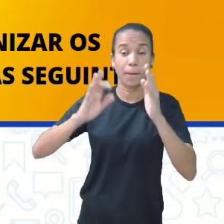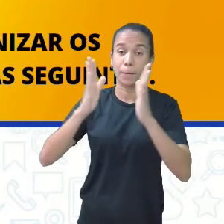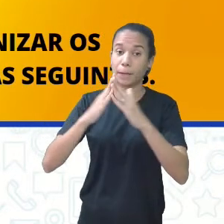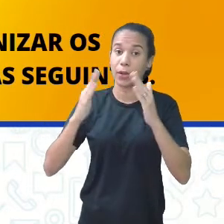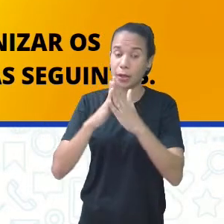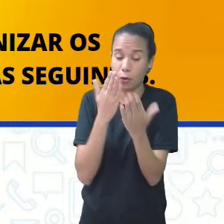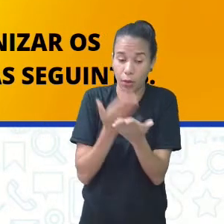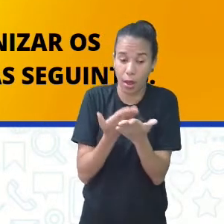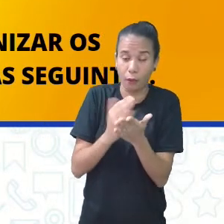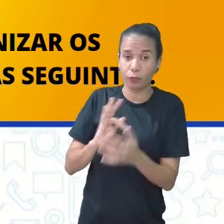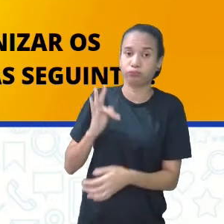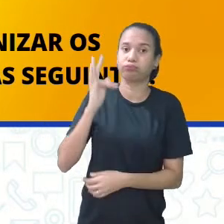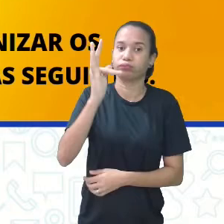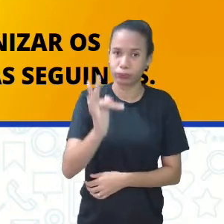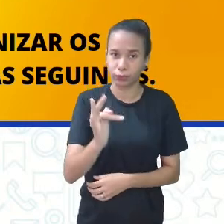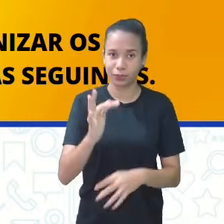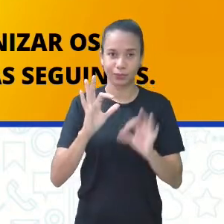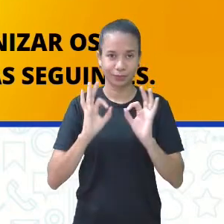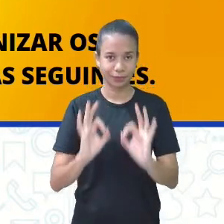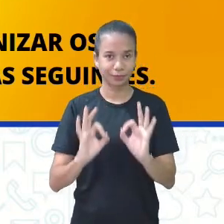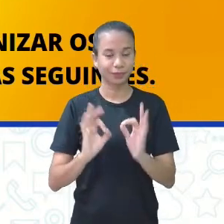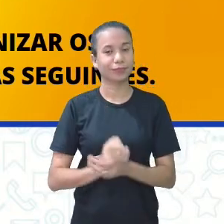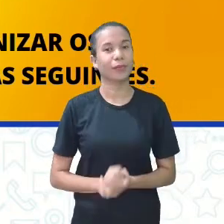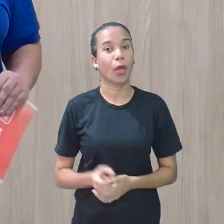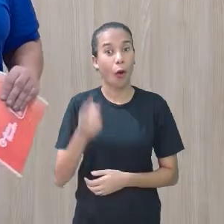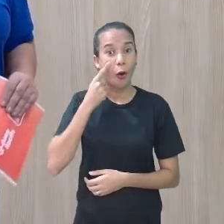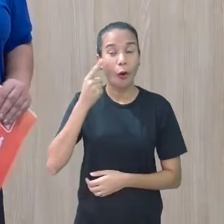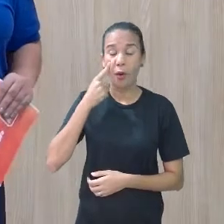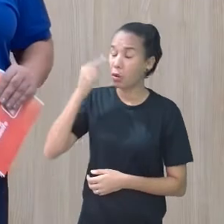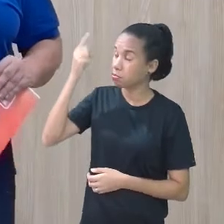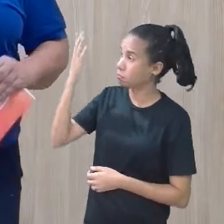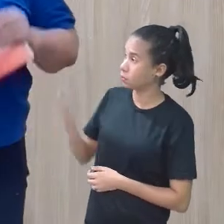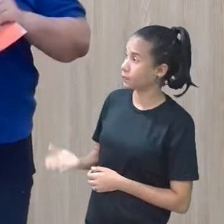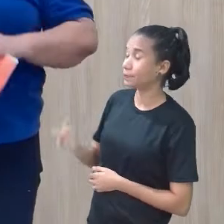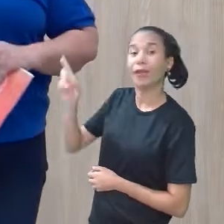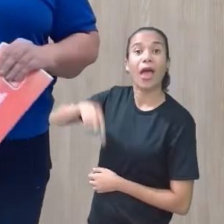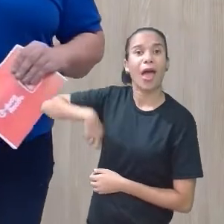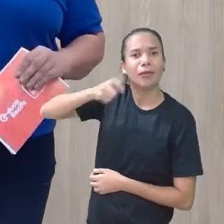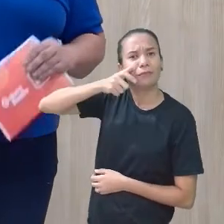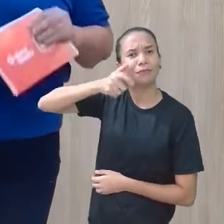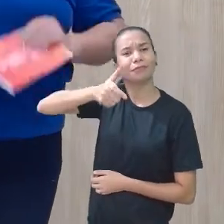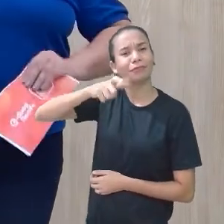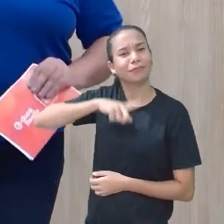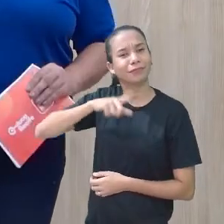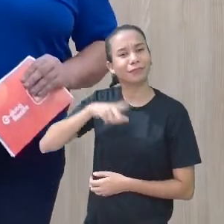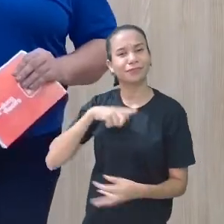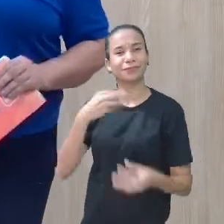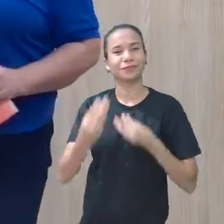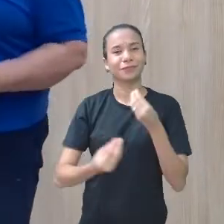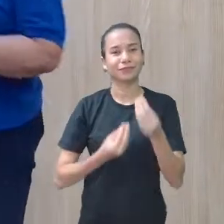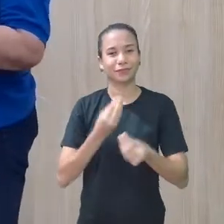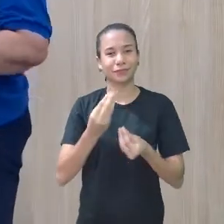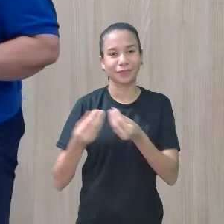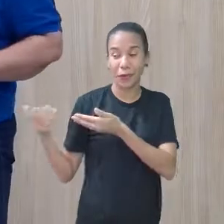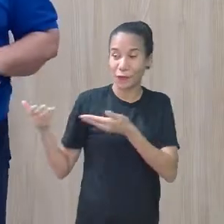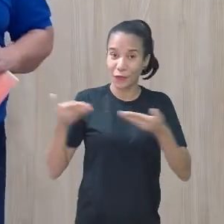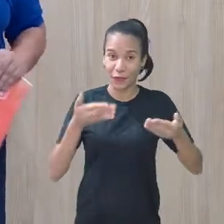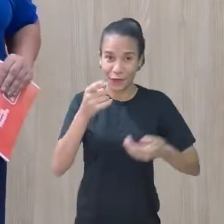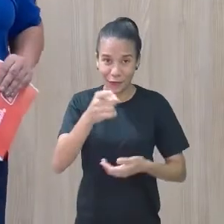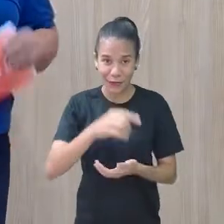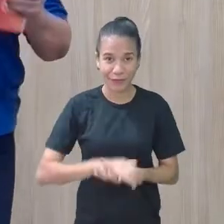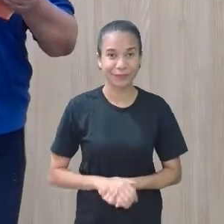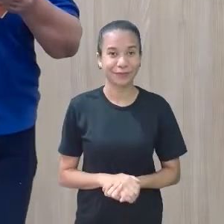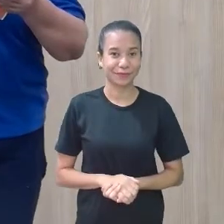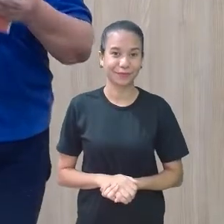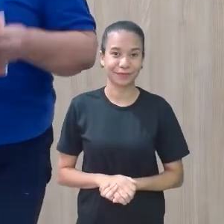os pedidos para as aulas seguintes. Então, veja que interessante aí a questão que eu estou convidando